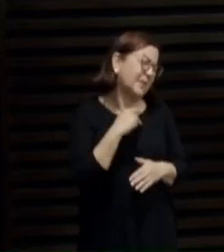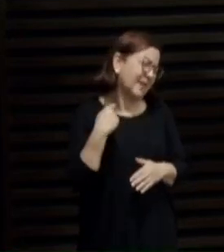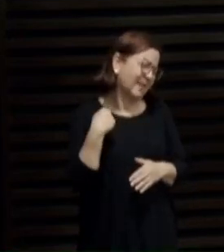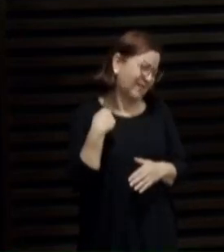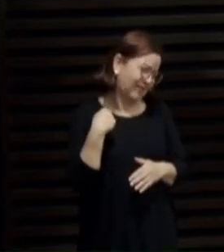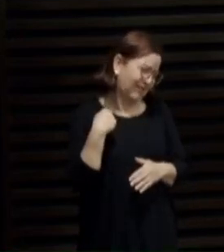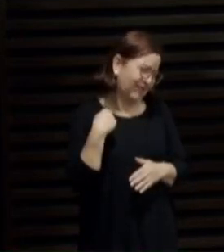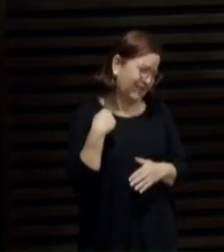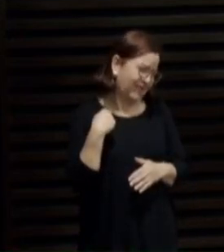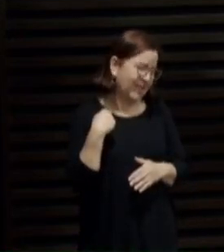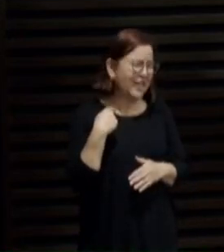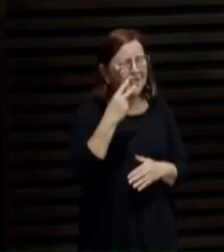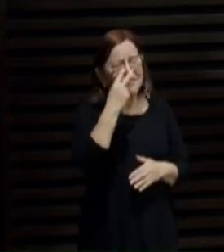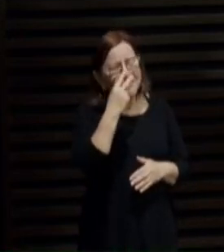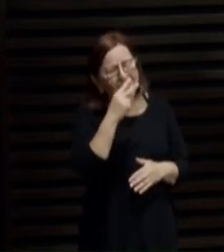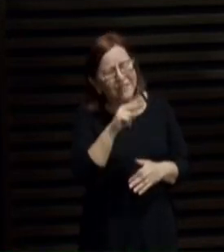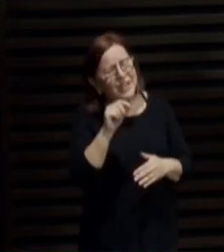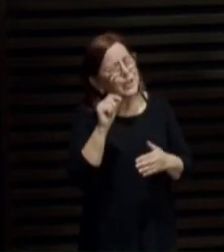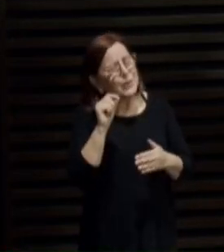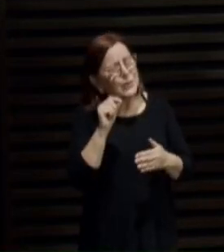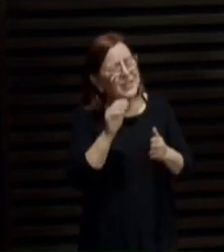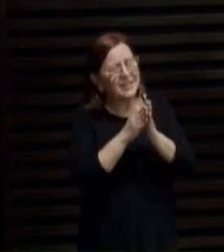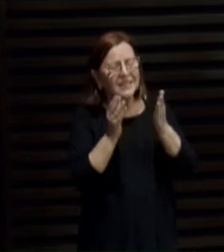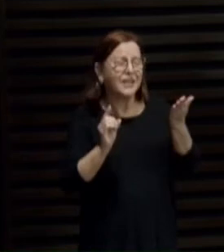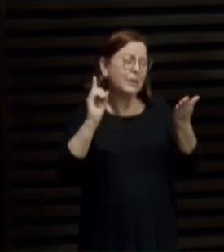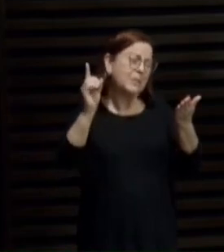diz, corrigindo com tanto amor.